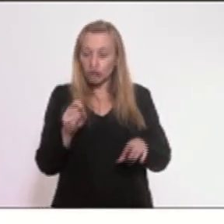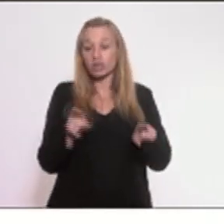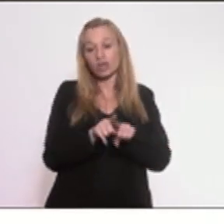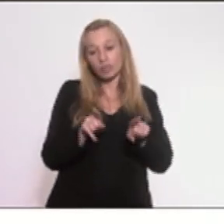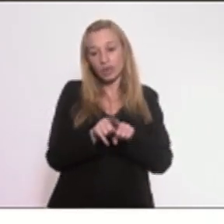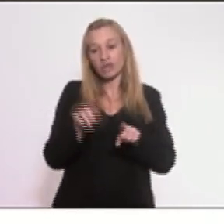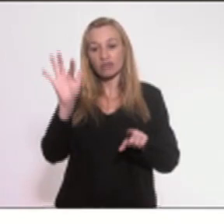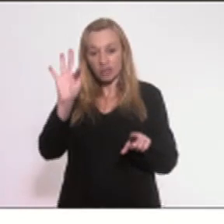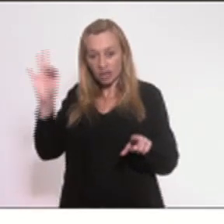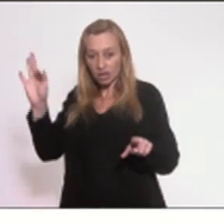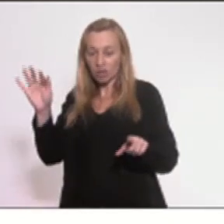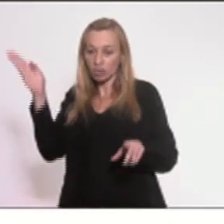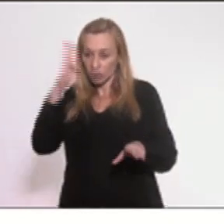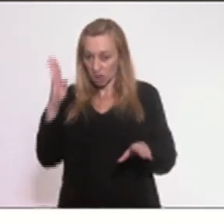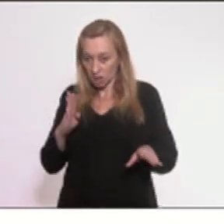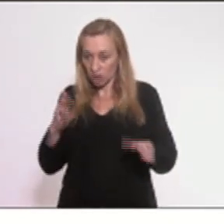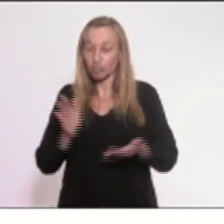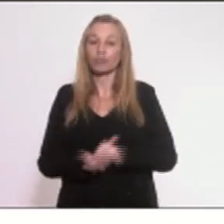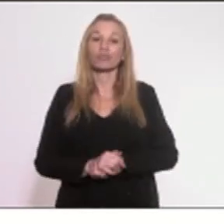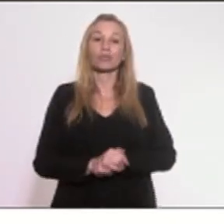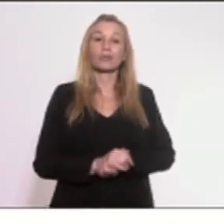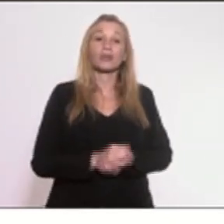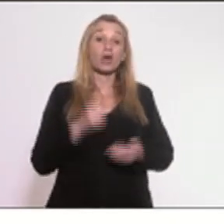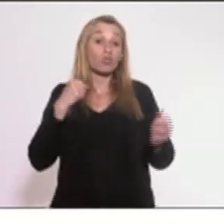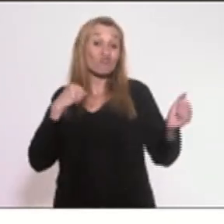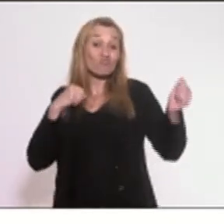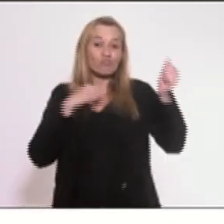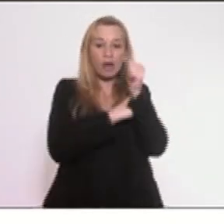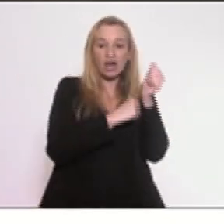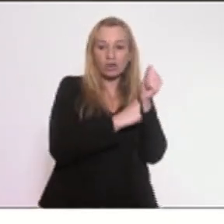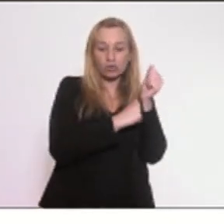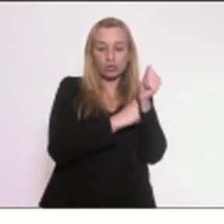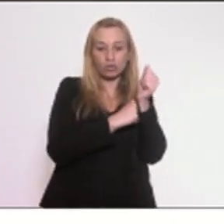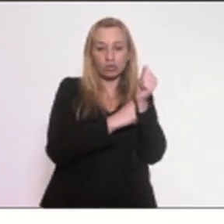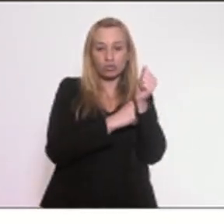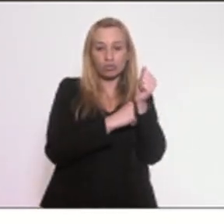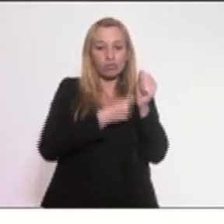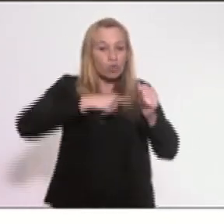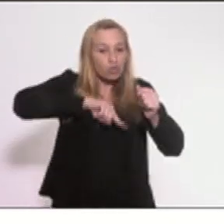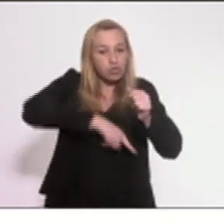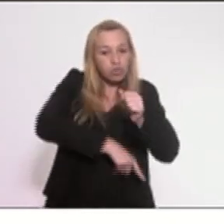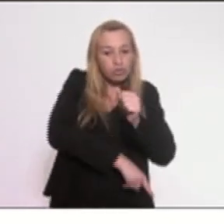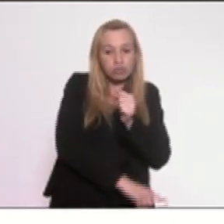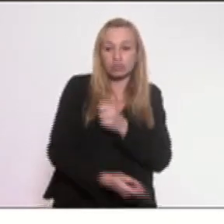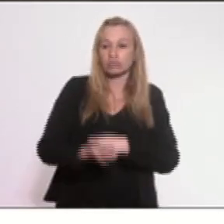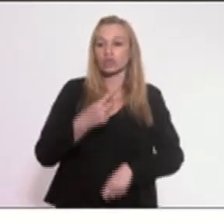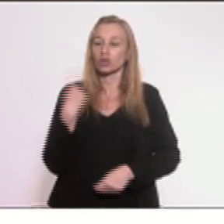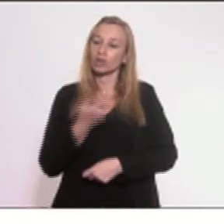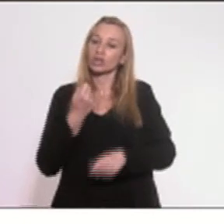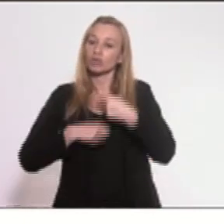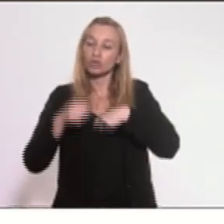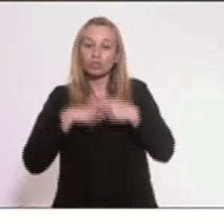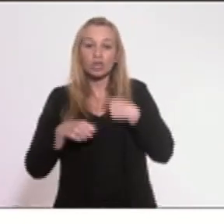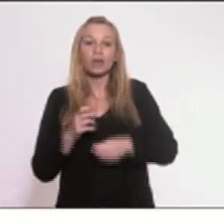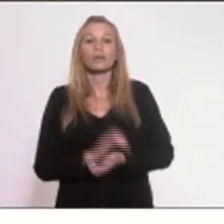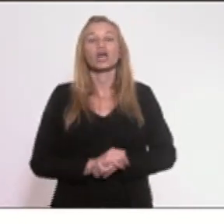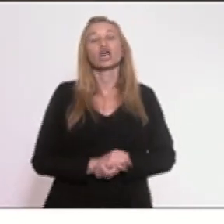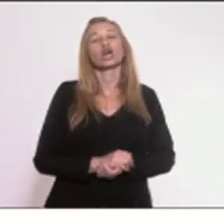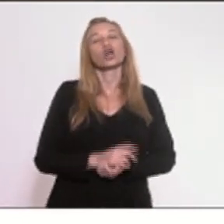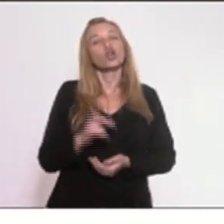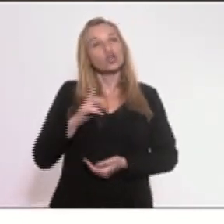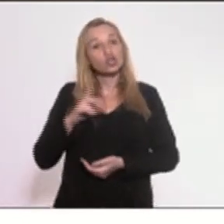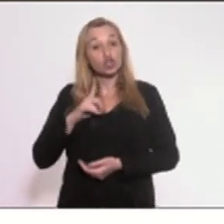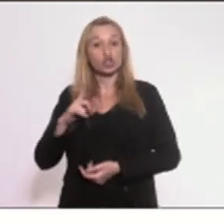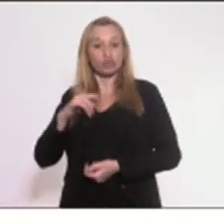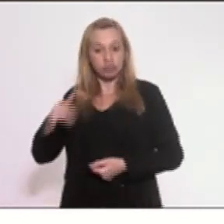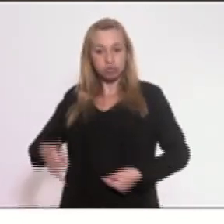Brasil. Isso traz um impacto violento para a nossa economia. E eu tive assim, a grande